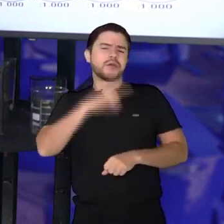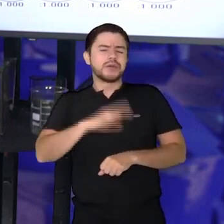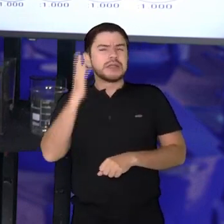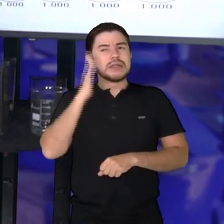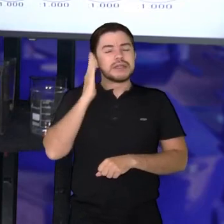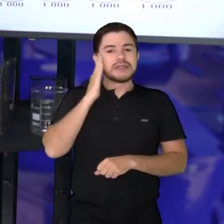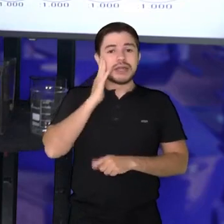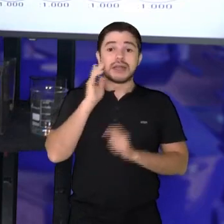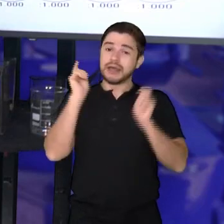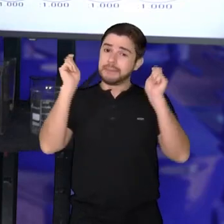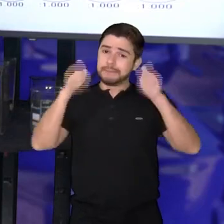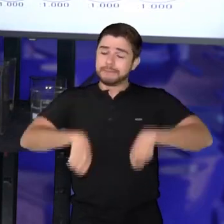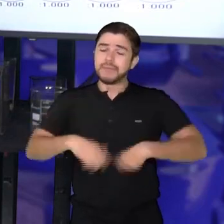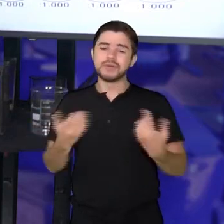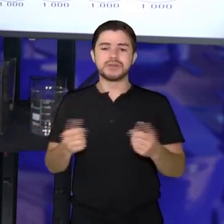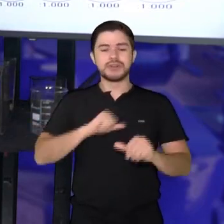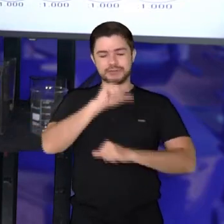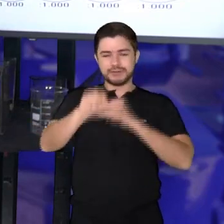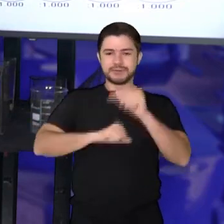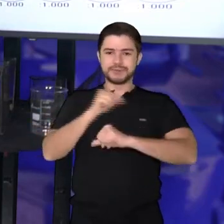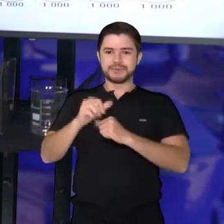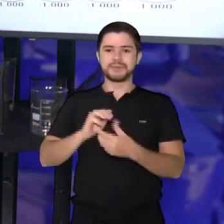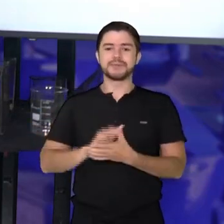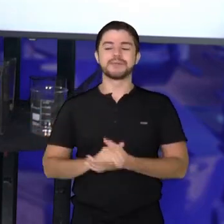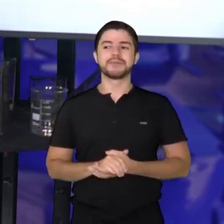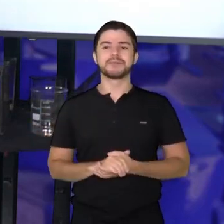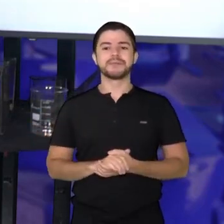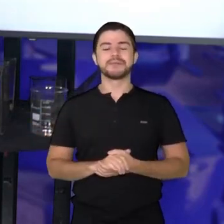de que pode existir essa transformação.